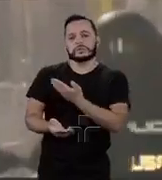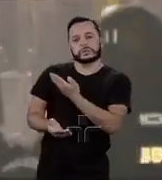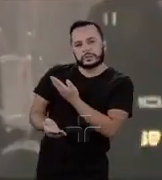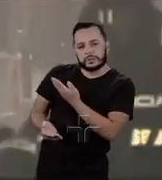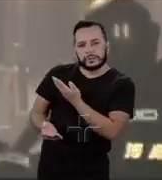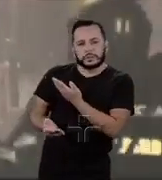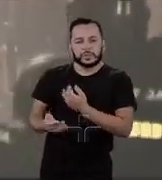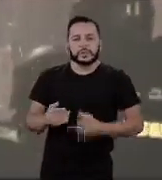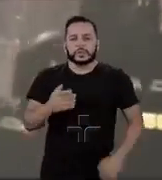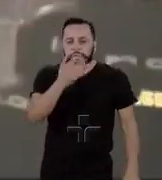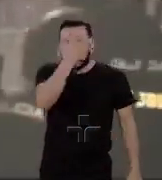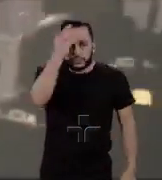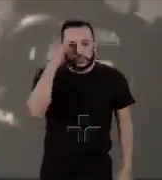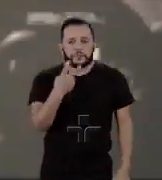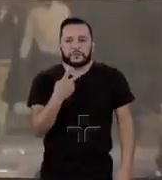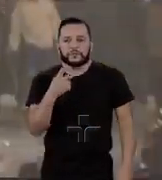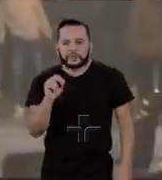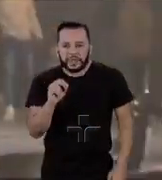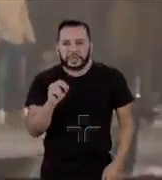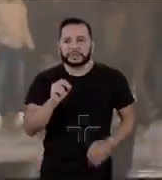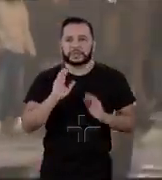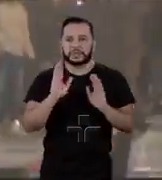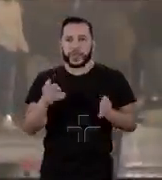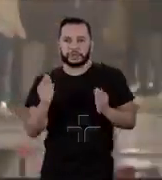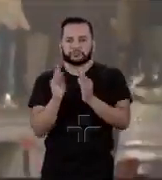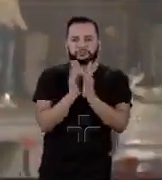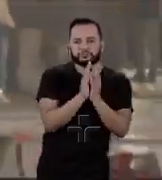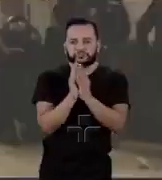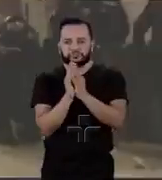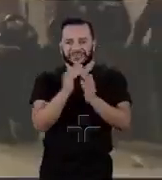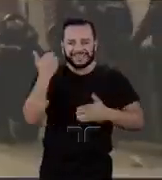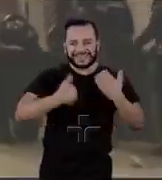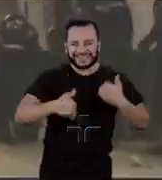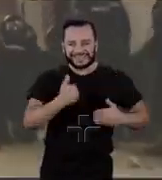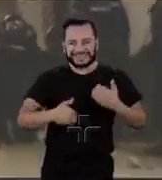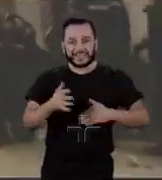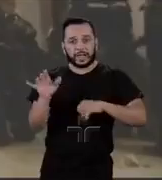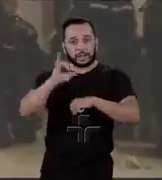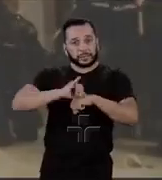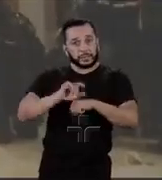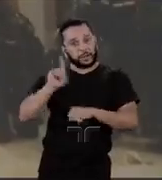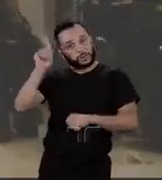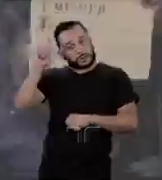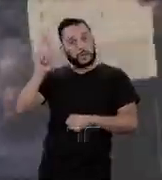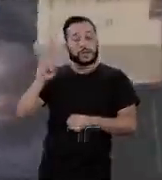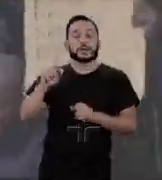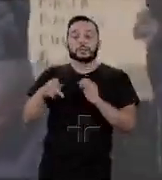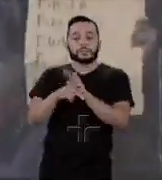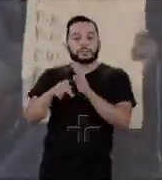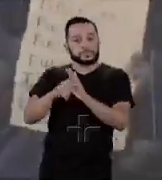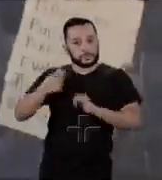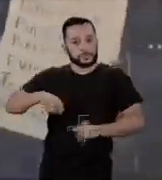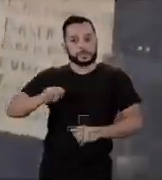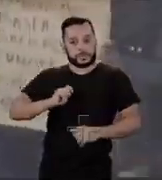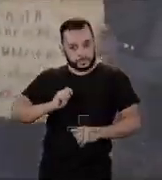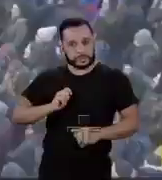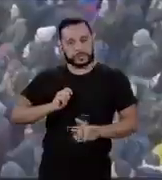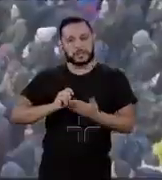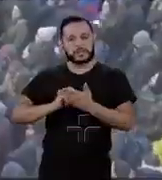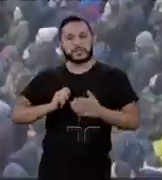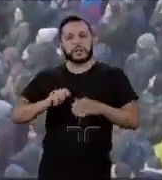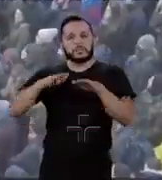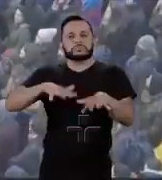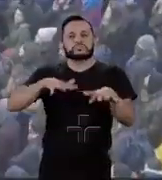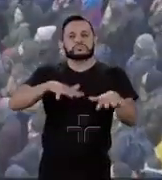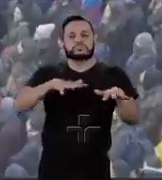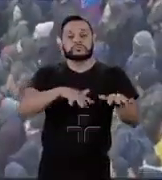Pelo menos 20 pessoas ficaram feridas em um confronto entre imigrantes e policiais na capital espanhola, Madrid. A manifestação foi motivada pela morte de um